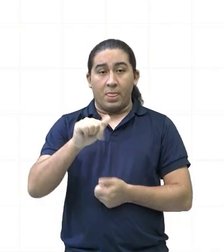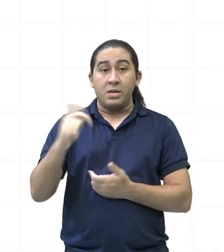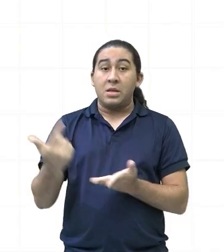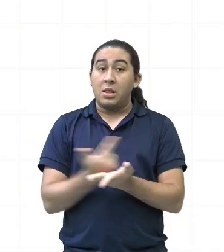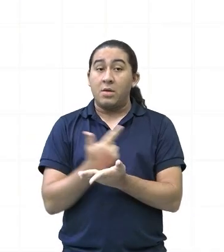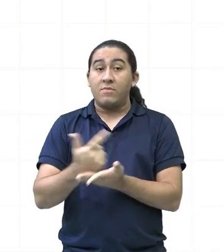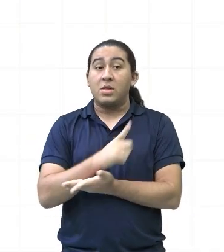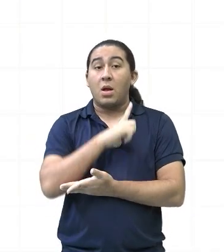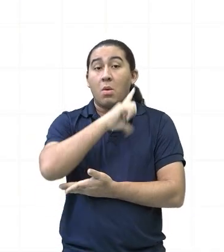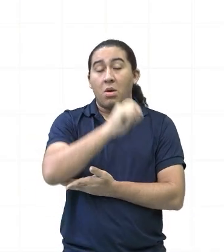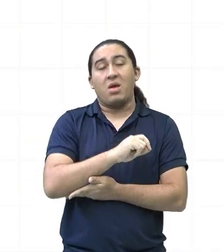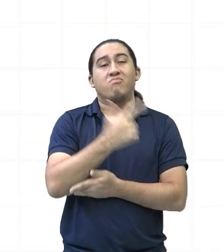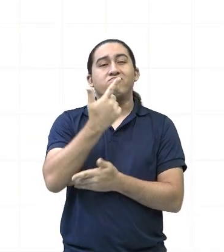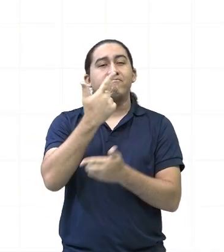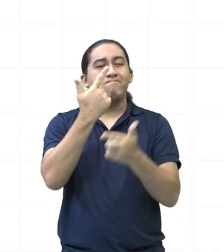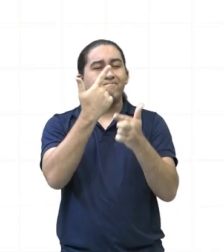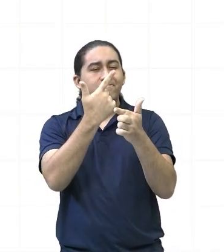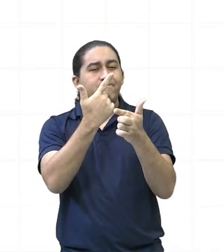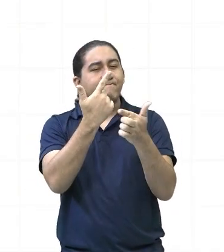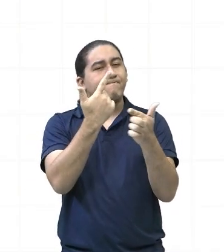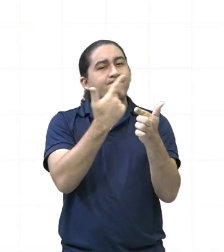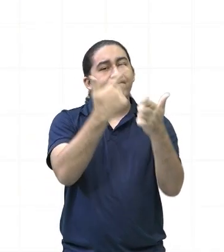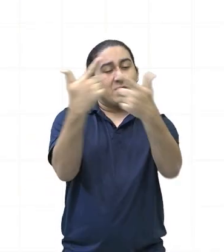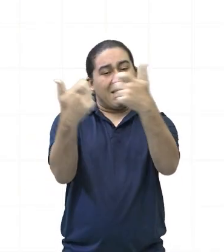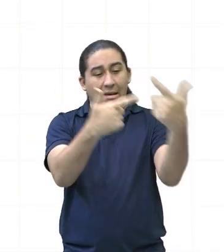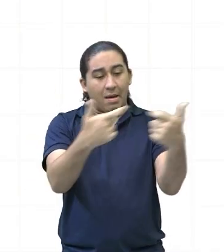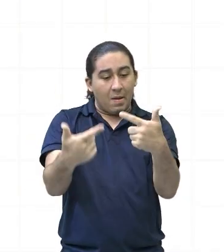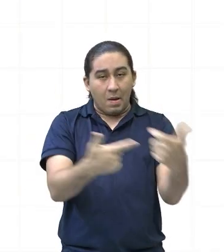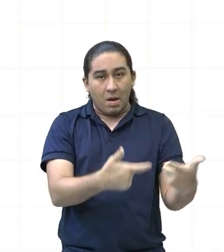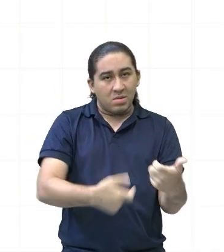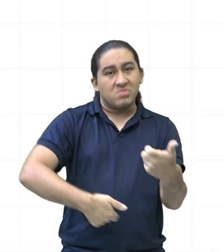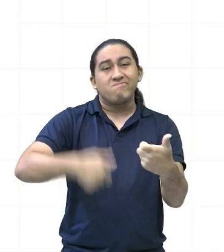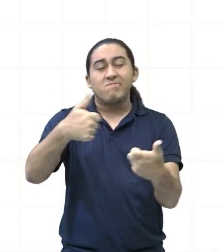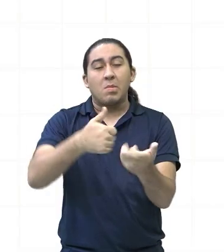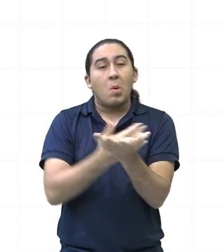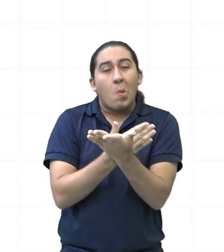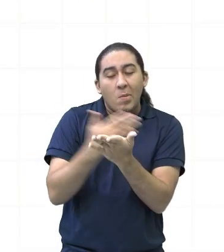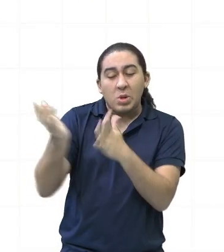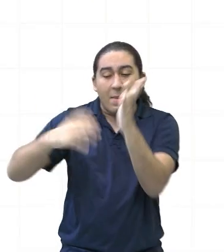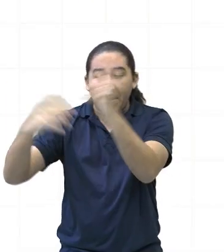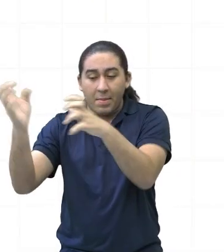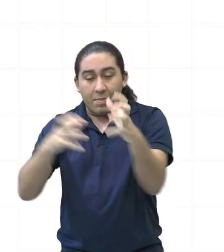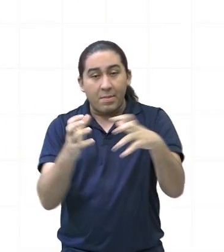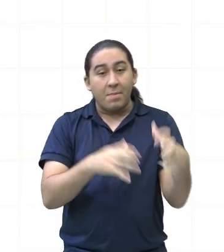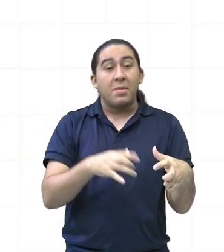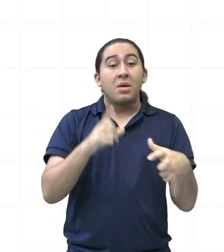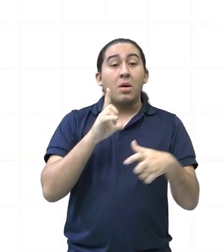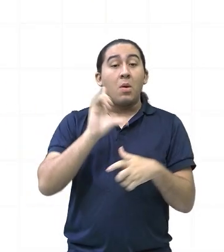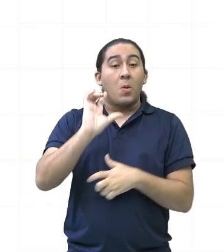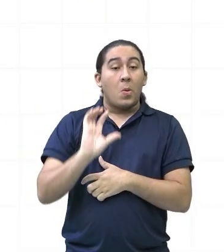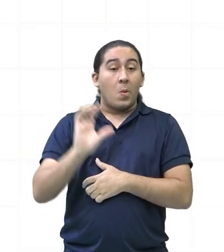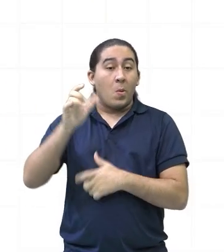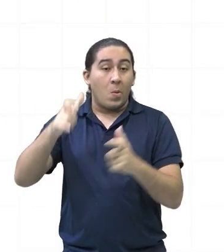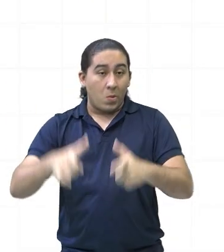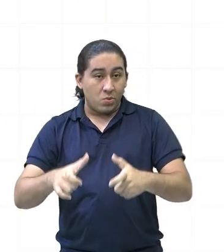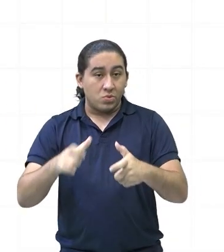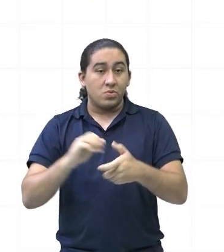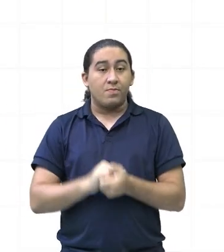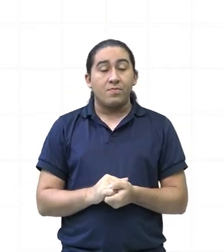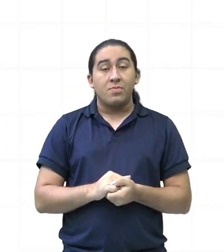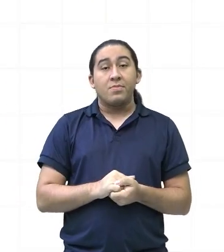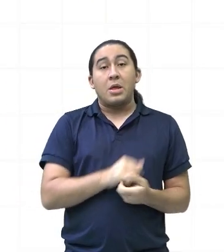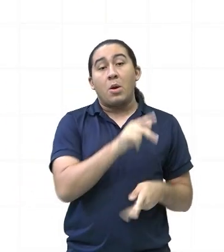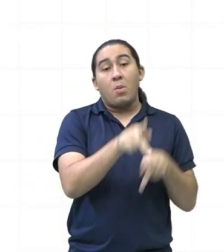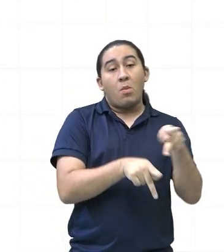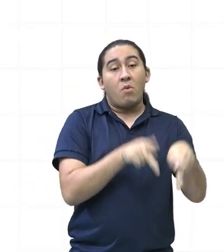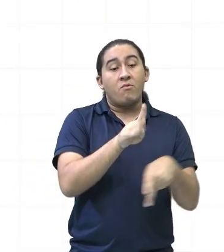as causas das guerras médicas, as primeiras desavenças e conflitos que aconteceram entre bárbaros